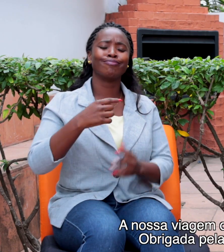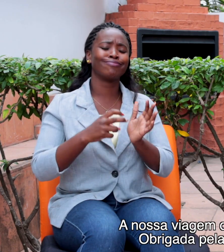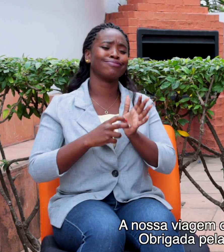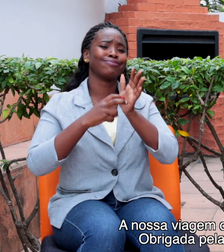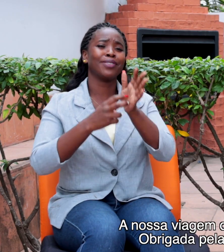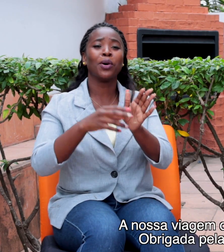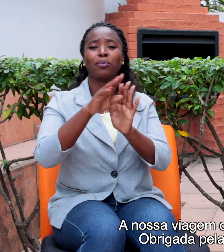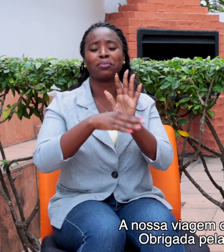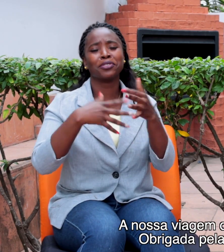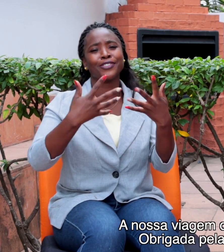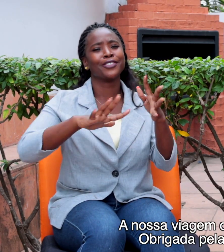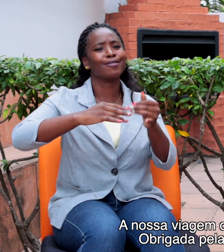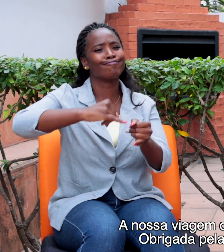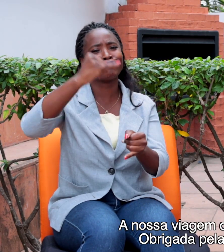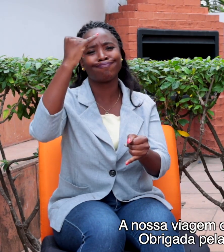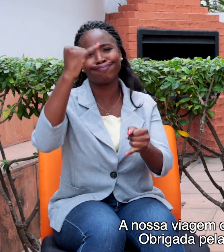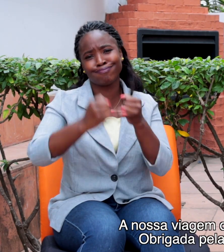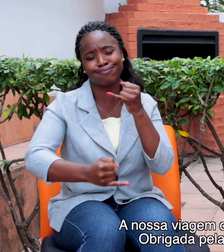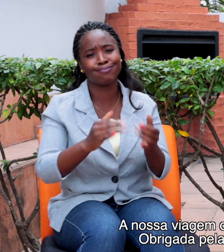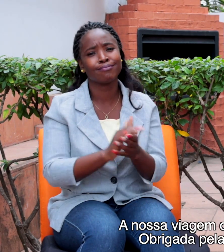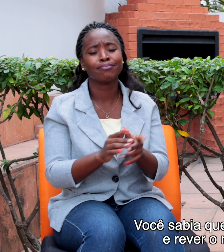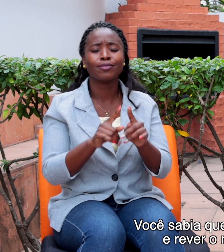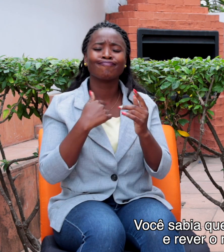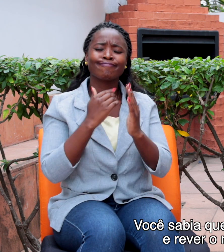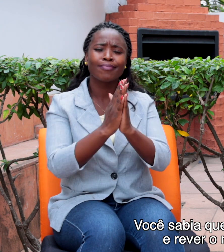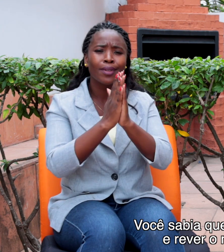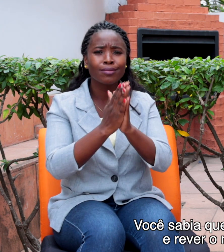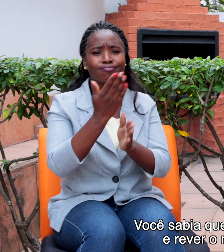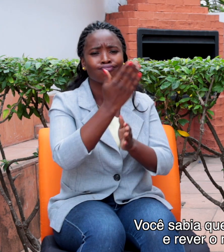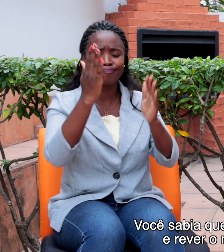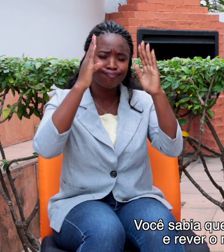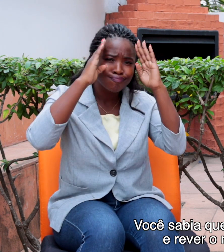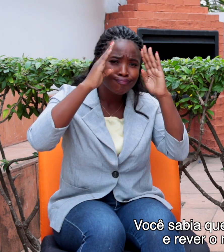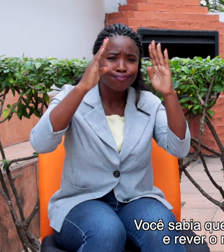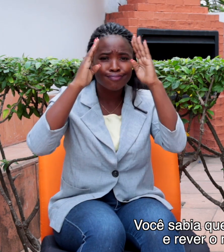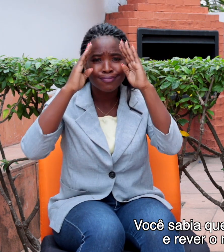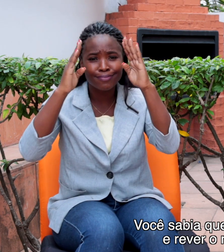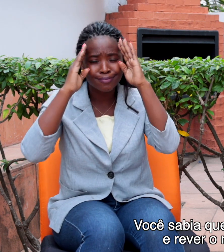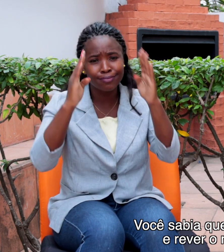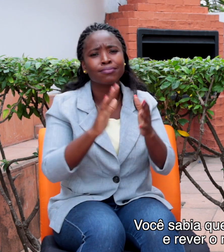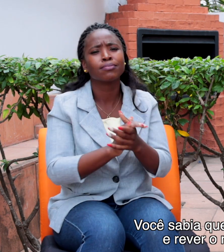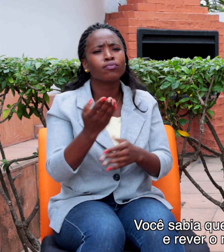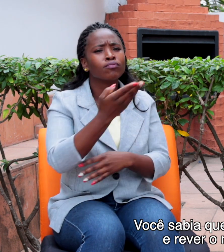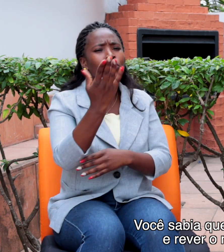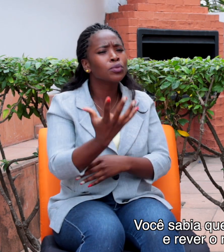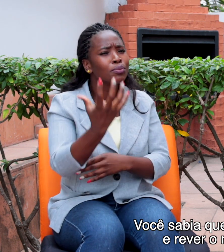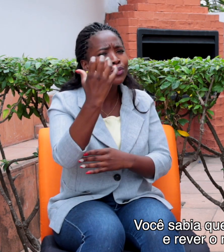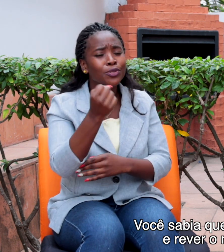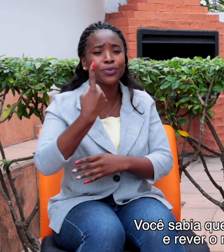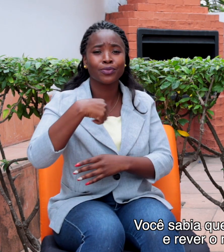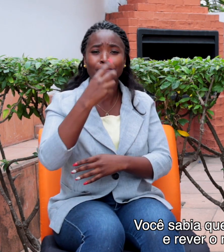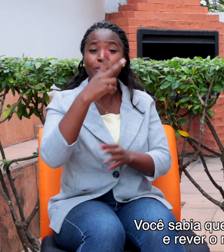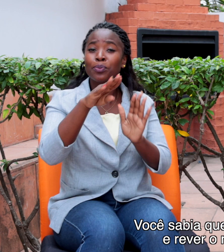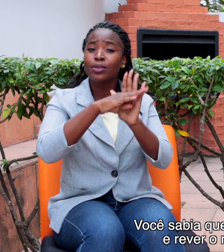A nossa viagem de hoje termina por aqui. Obrigada pela atenção dispensada. Você sabia que pode continuar a ver